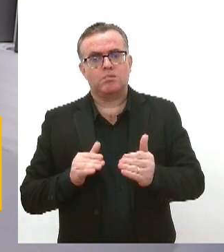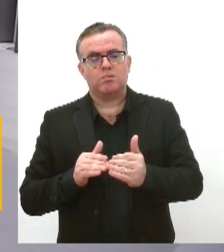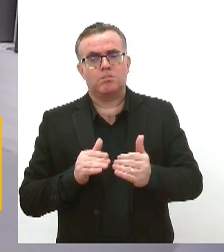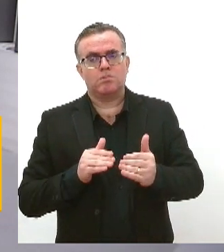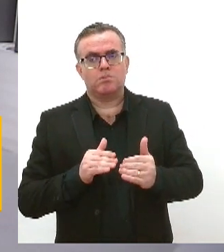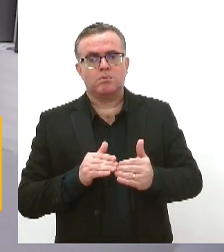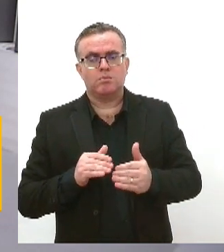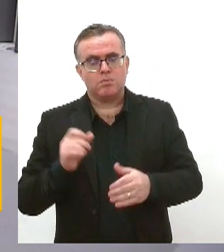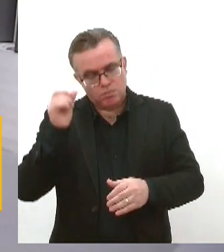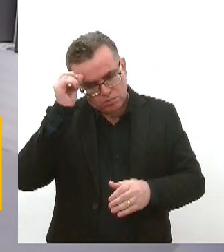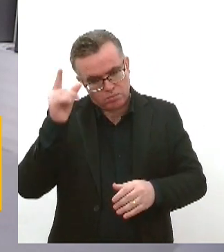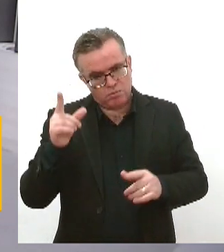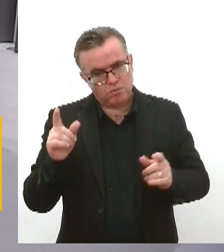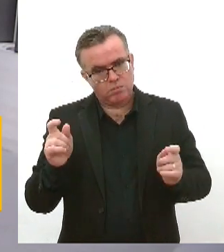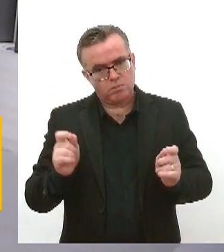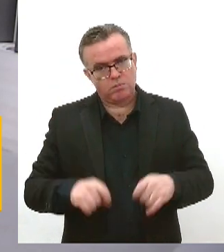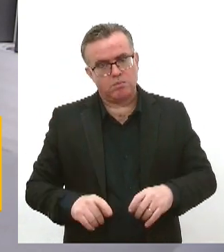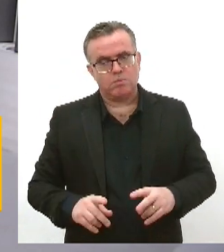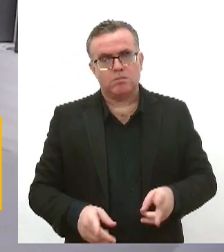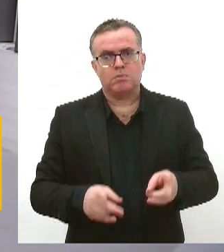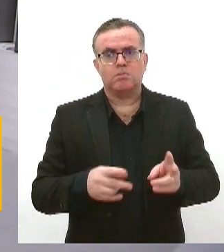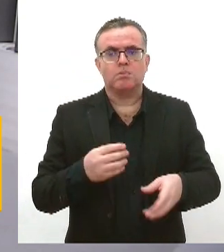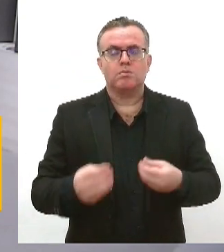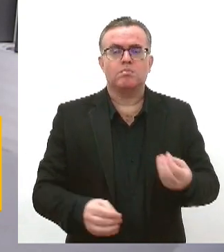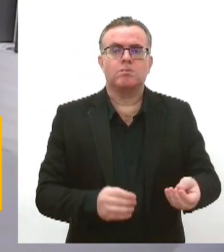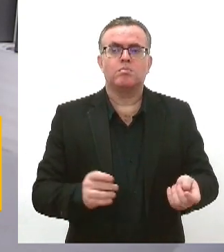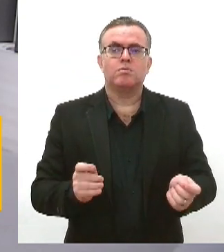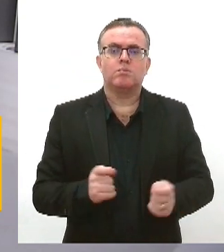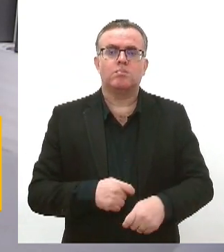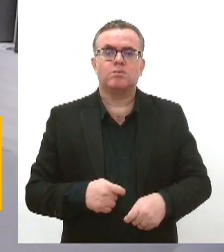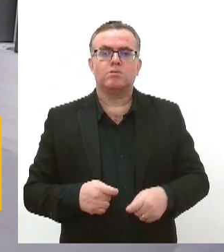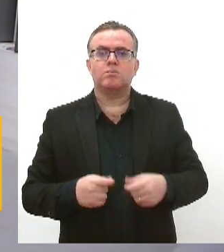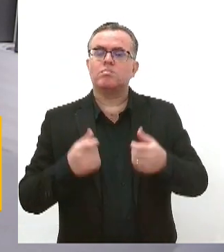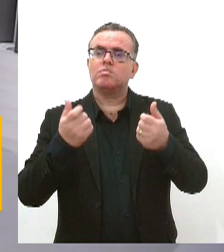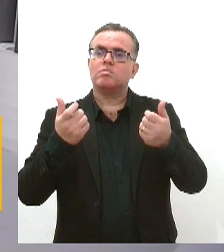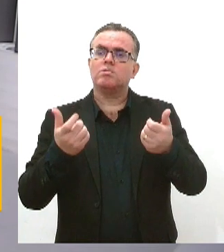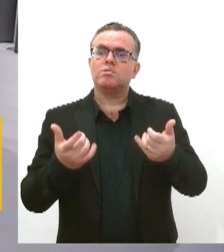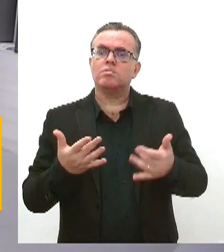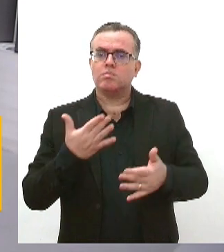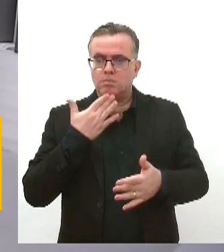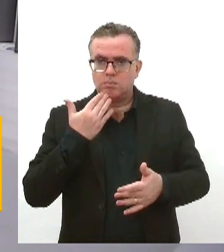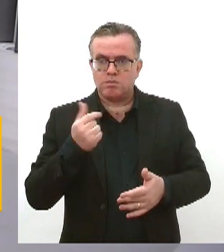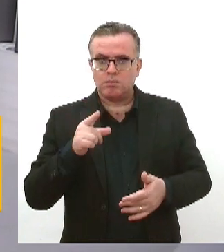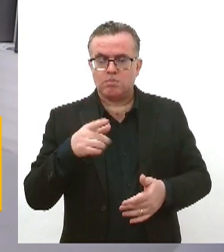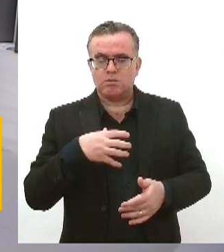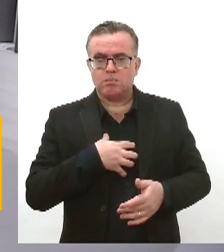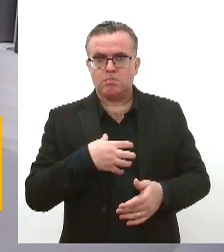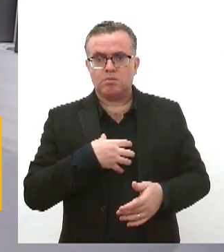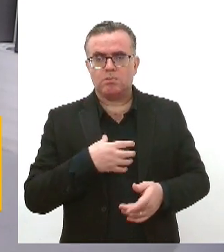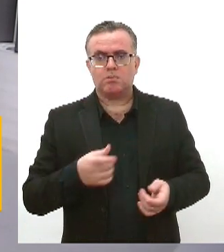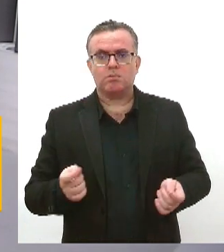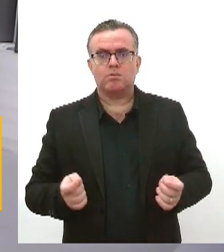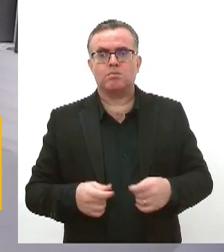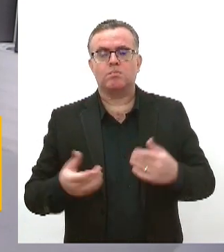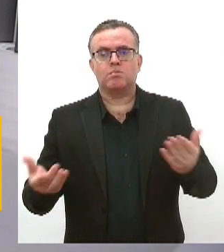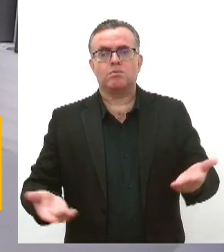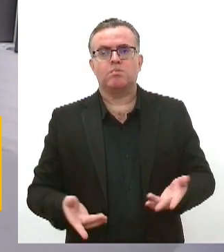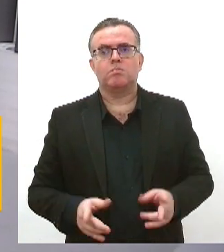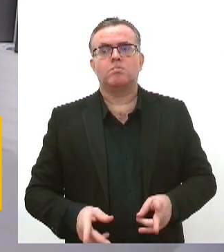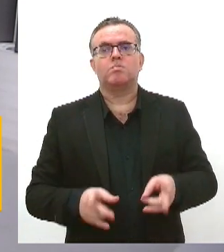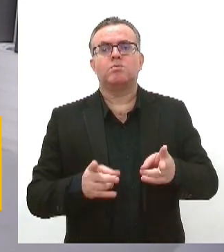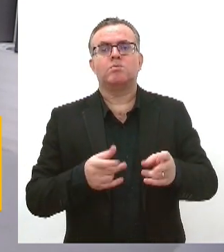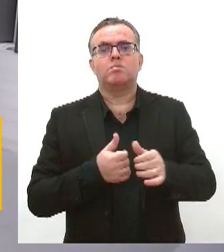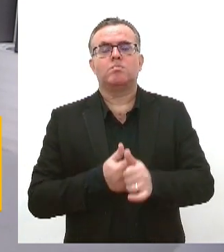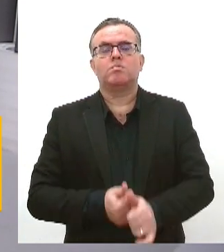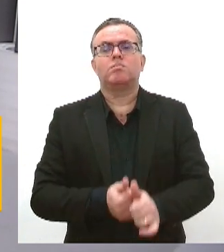tornam iniciativas interessantes. Queria que você falasse como é que você se sente, então, agora seguindo, né, essa missão,